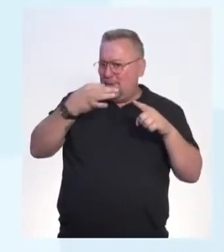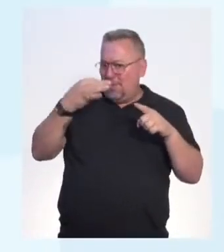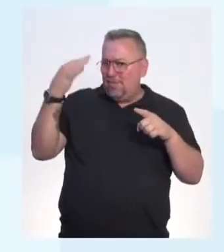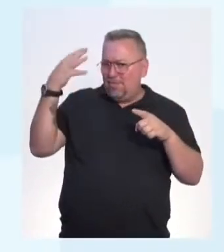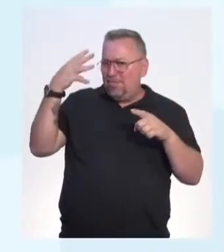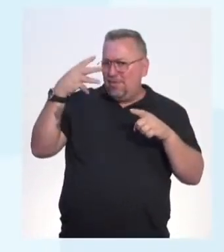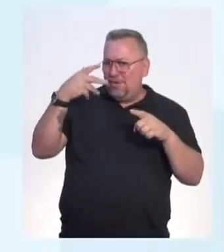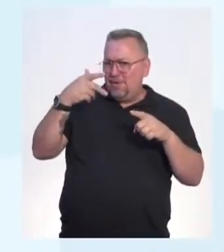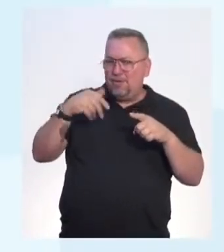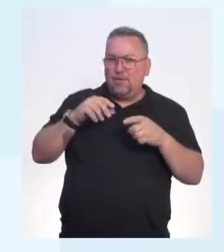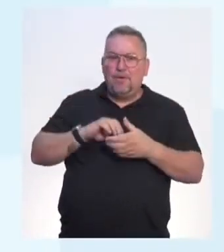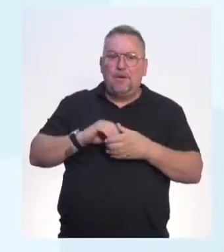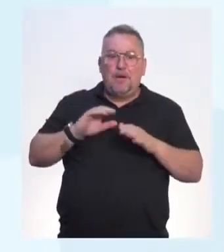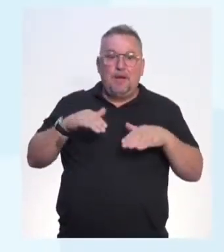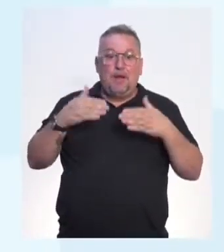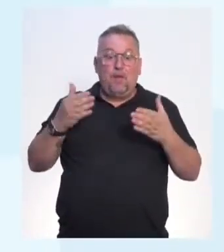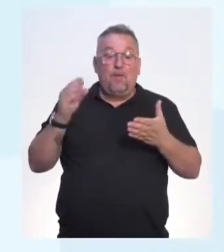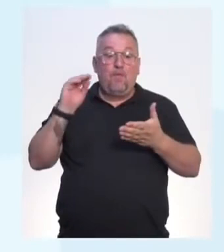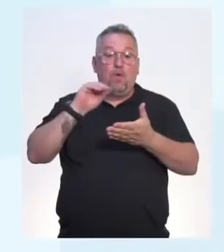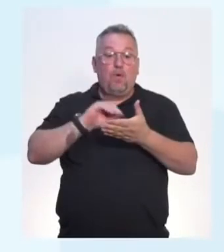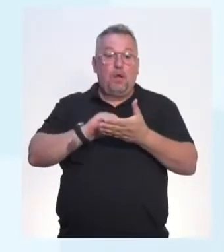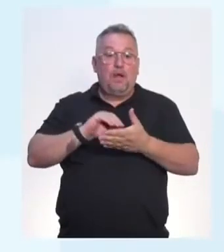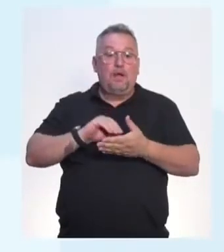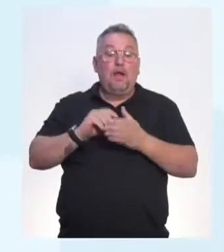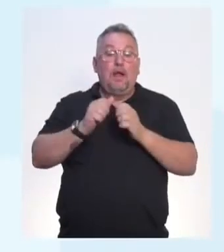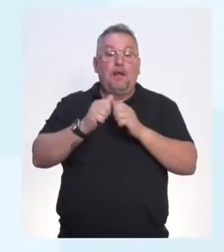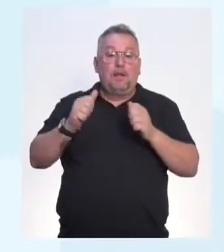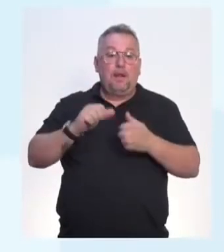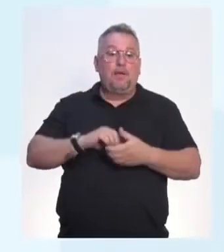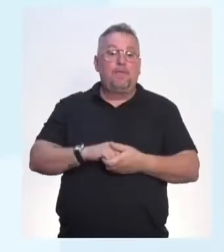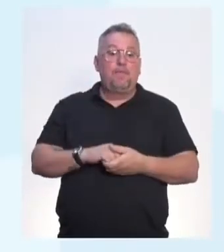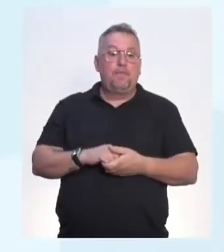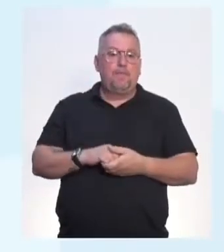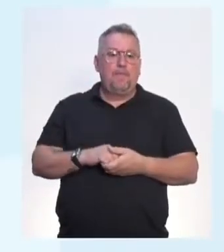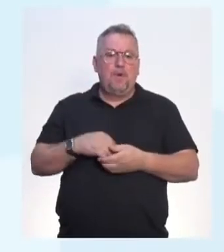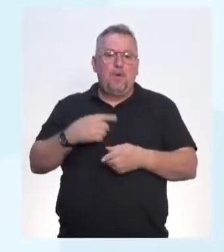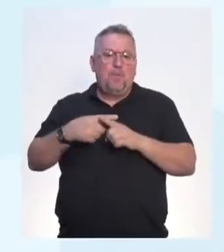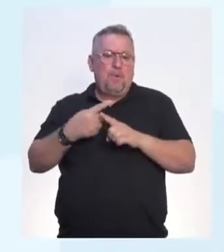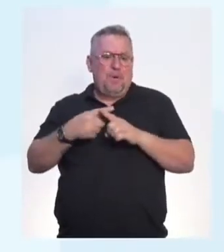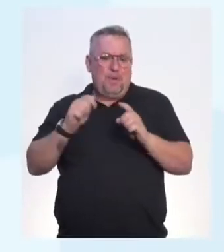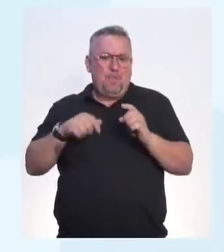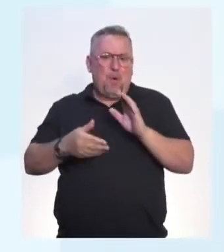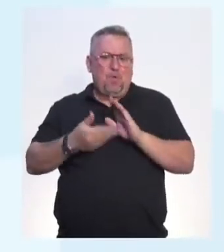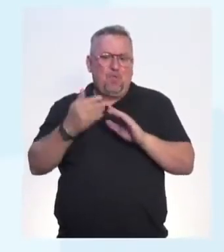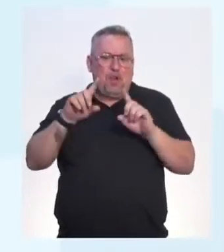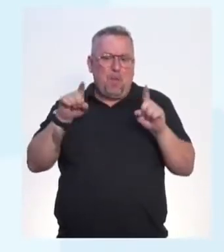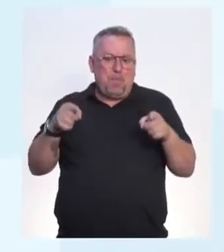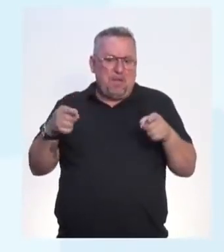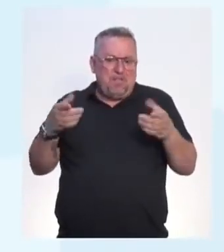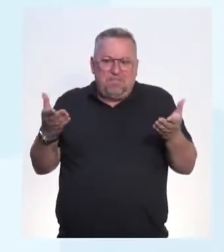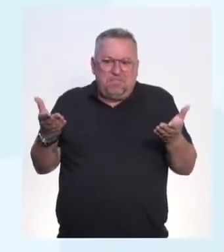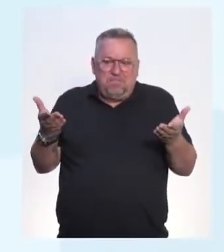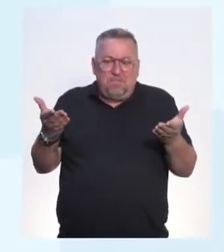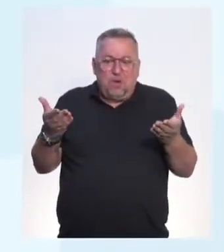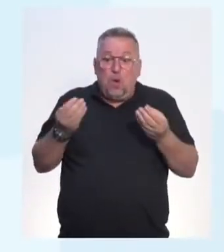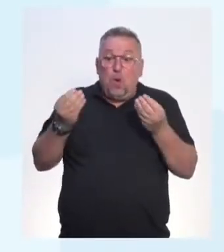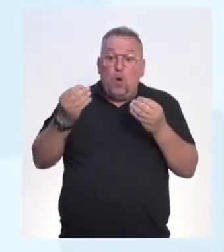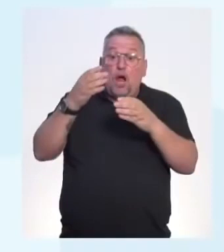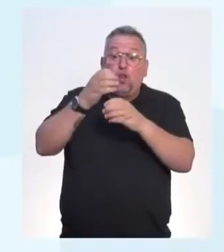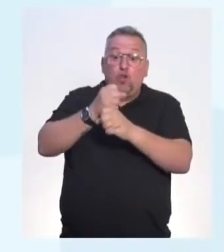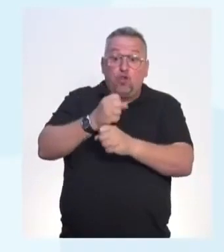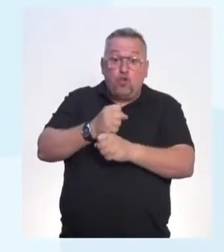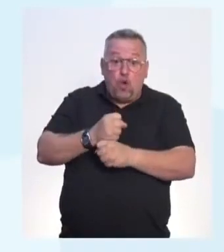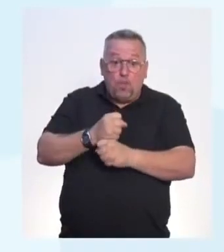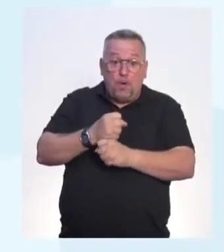coloquei só para ficar visual. Então, eu vou anotar sem o parênteses. Aí você vai falar, professora, mas por que eu posso tirar ele assim do nada? Como é uma soma,